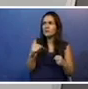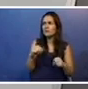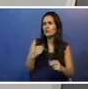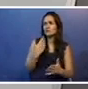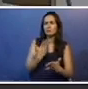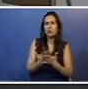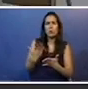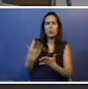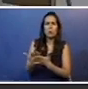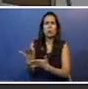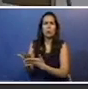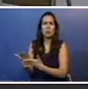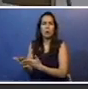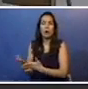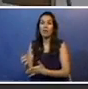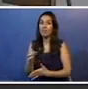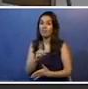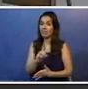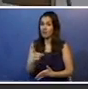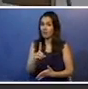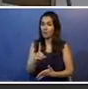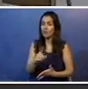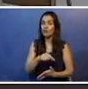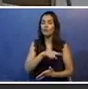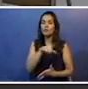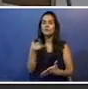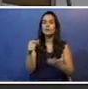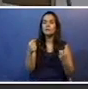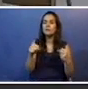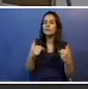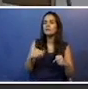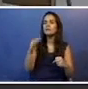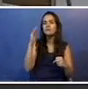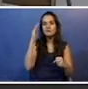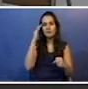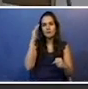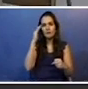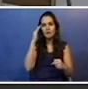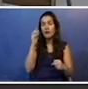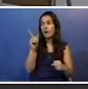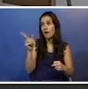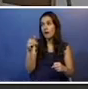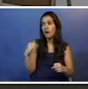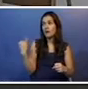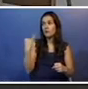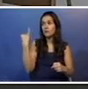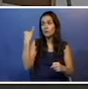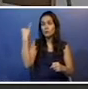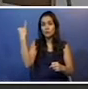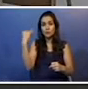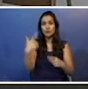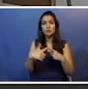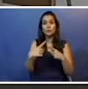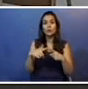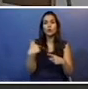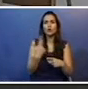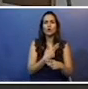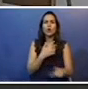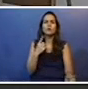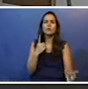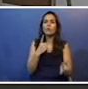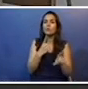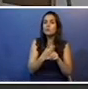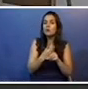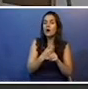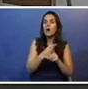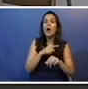assim para decorar isso tudo? Não. É importante? Sim, porque nós ainda encontramos alguns relógios que